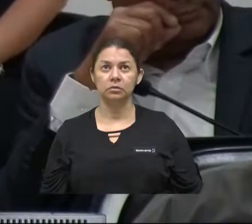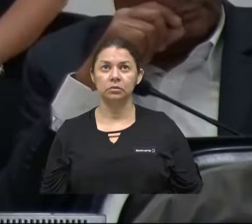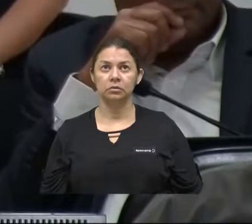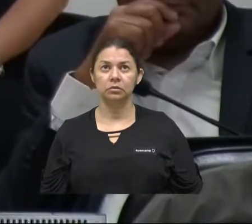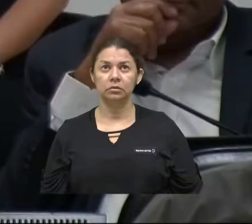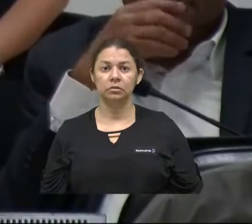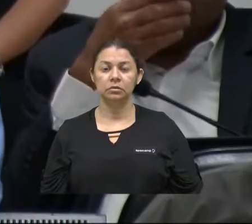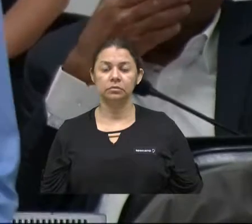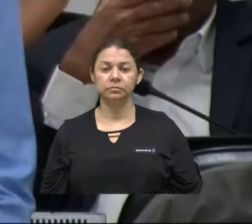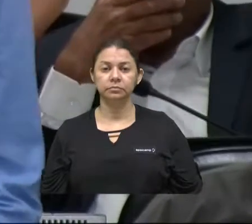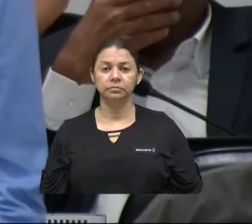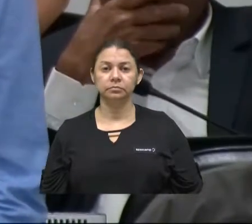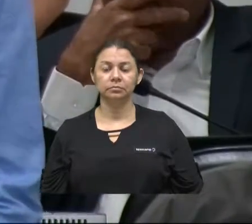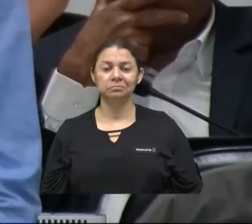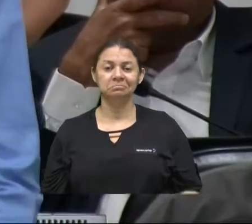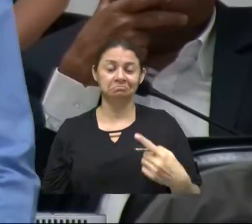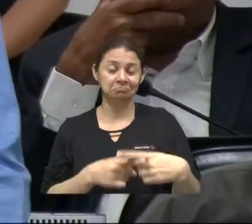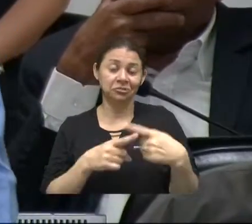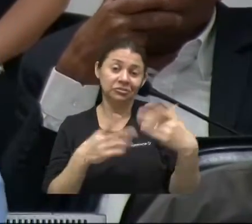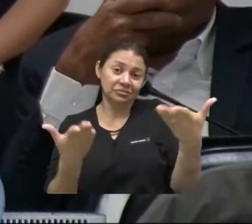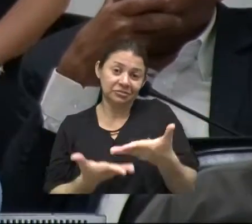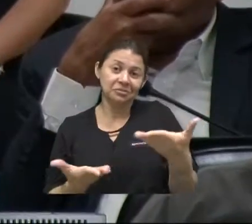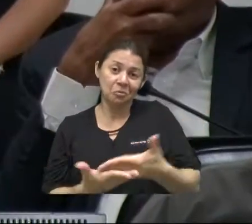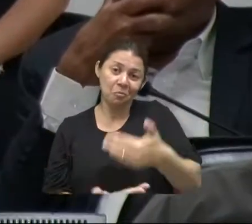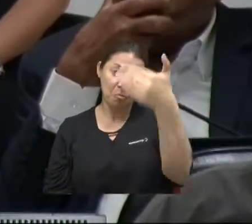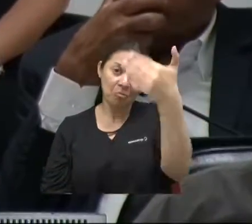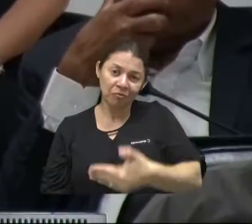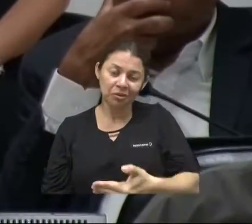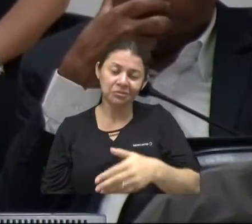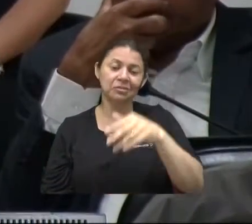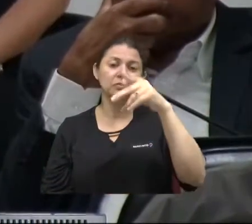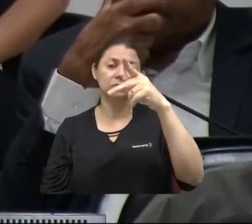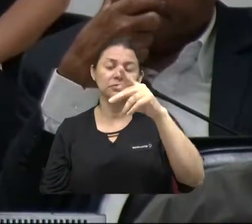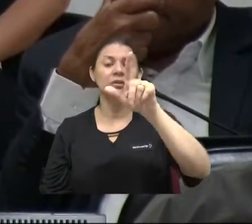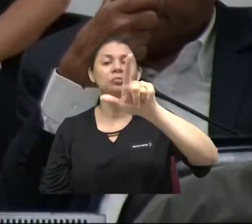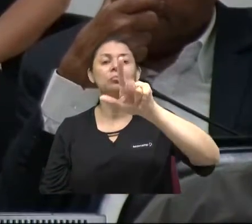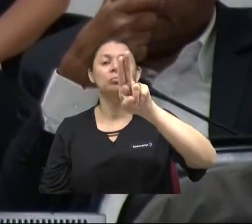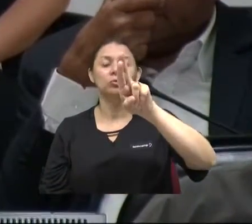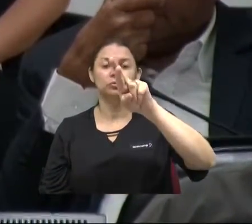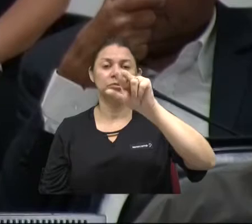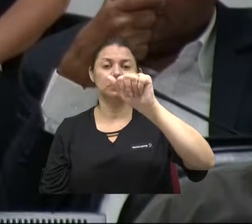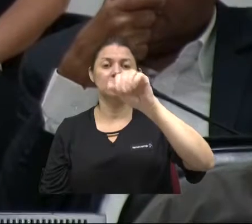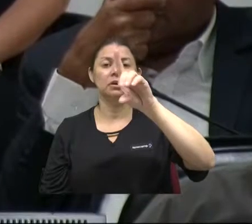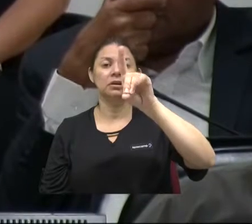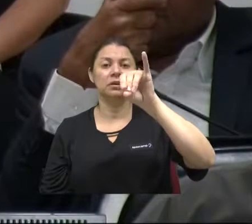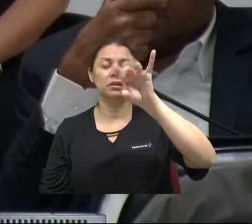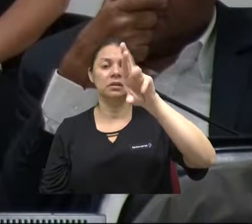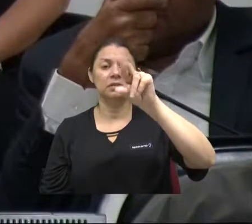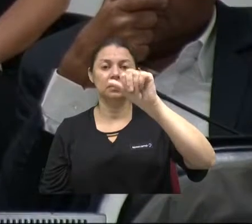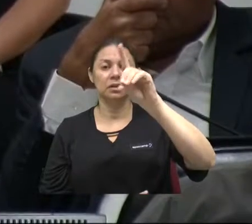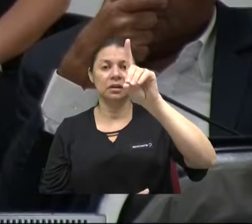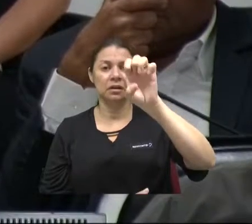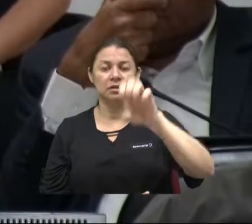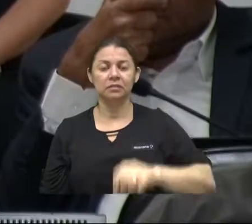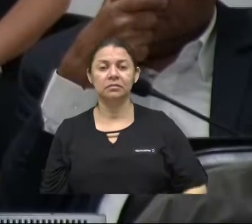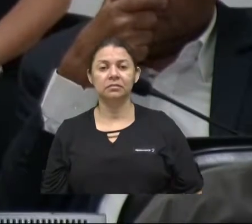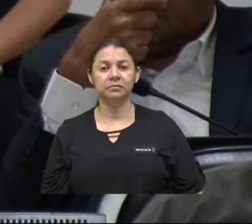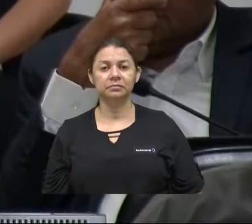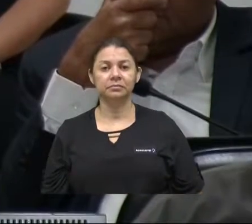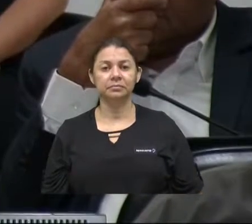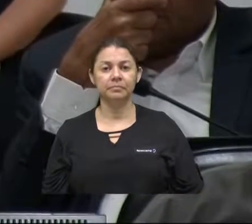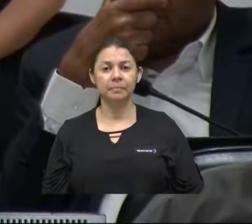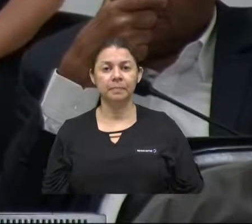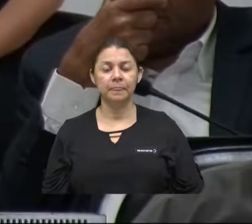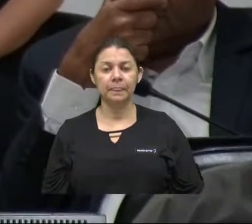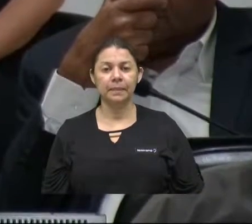pluralidade. Ou palavra difícil. Na composição na mesa. Isso prova que